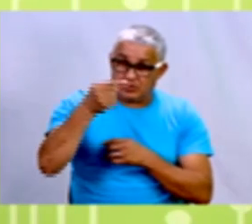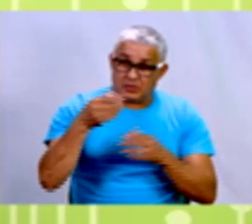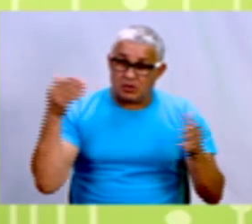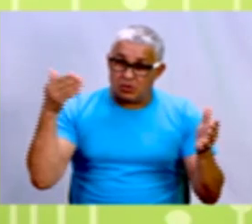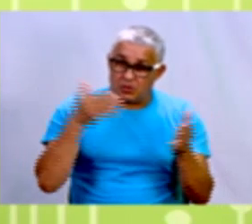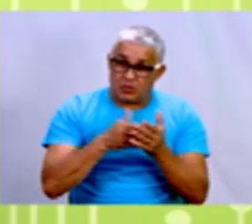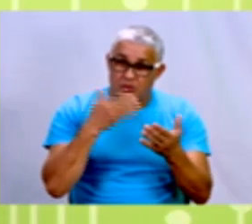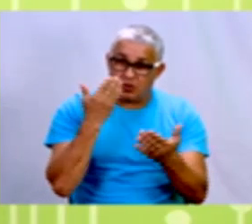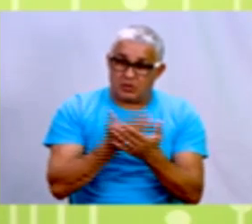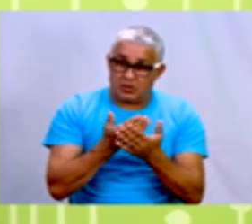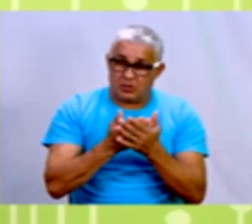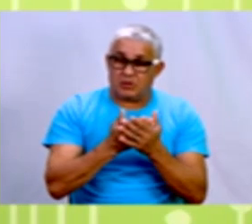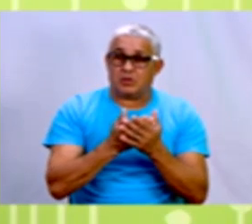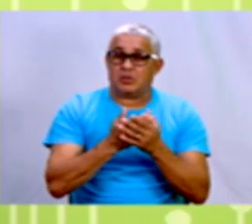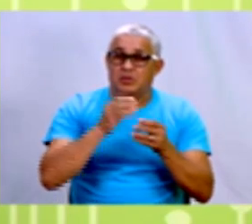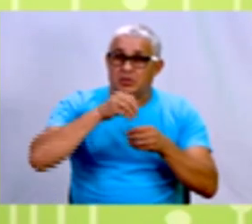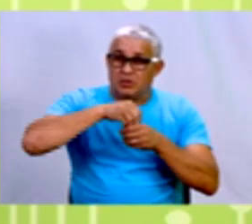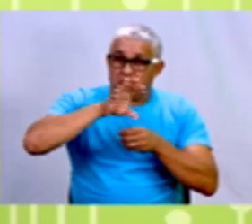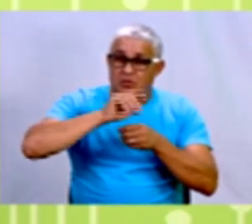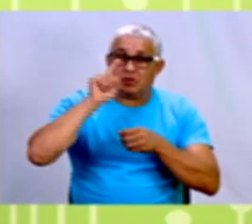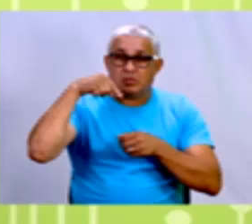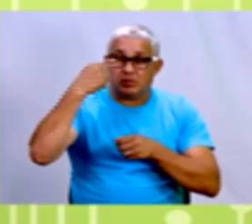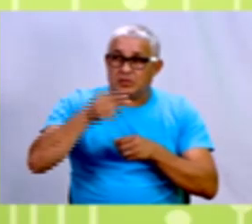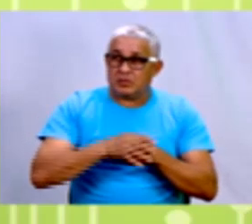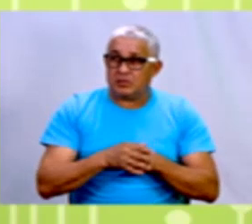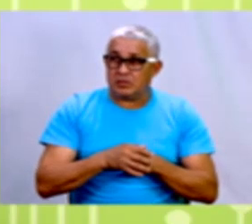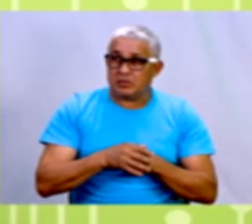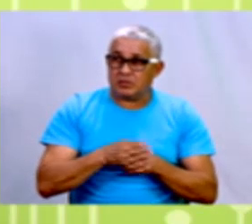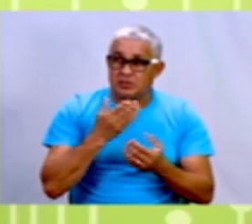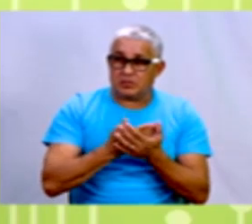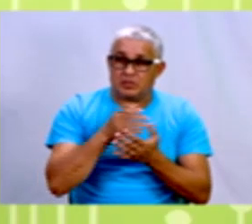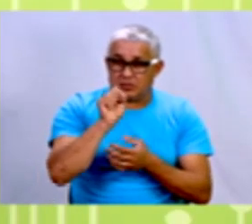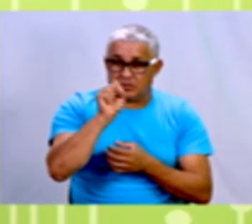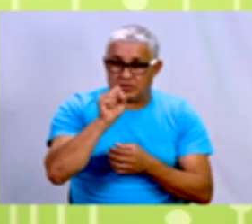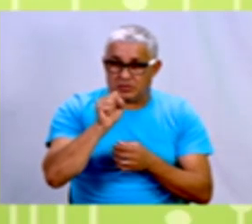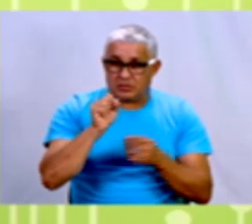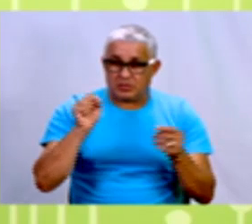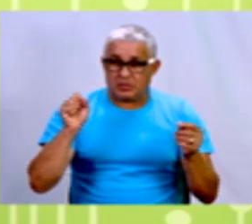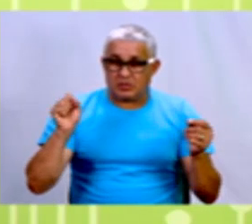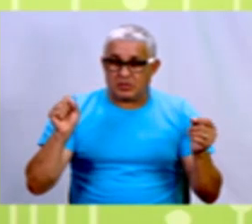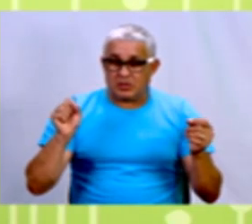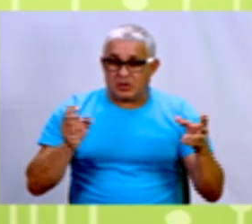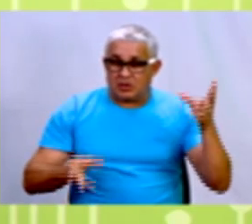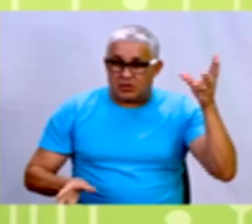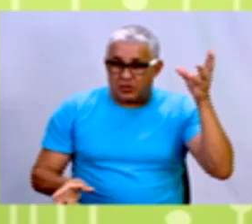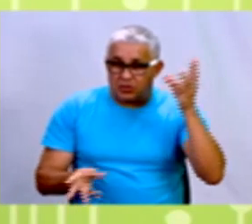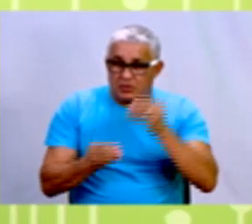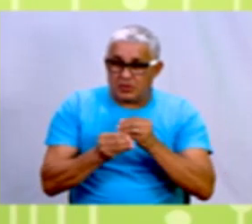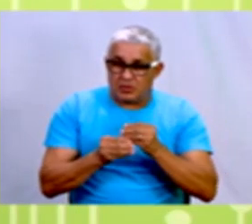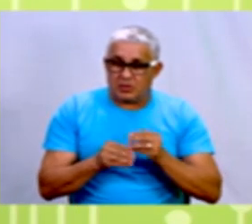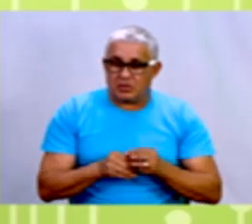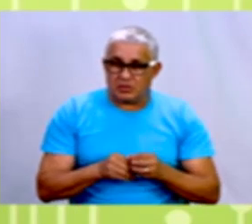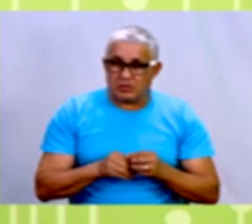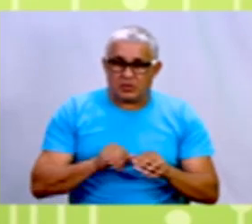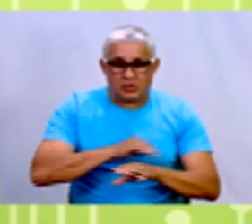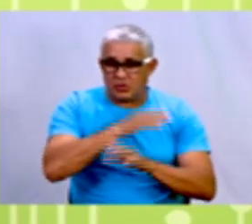última aula com conteúdo, daí depois já é a aula 8, que é o resumo, tá? Resumo de todas as aulas, e daí na